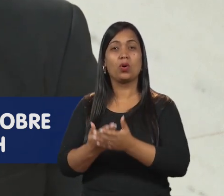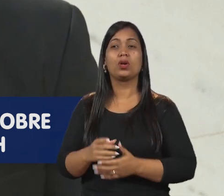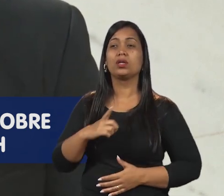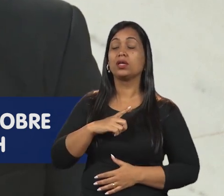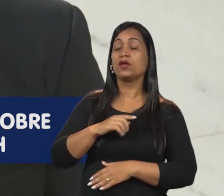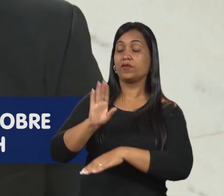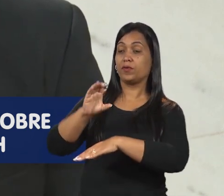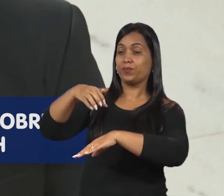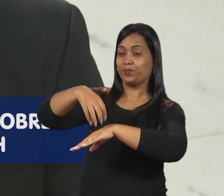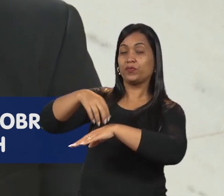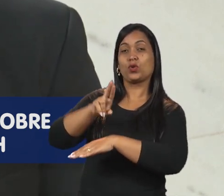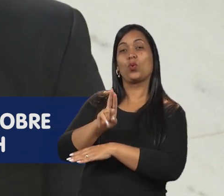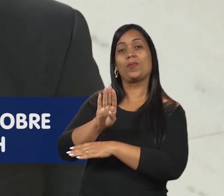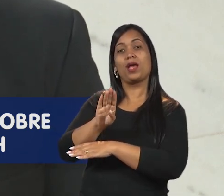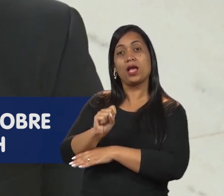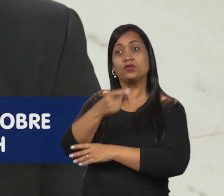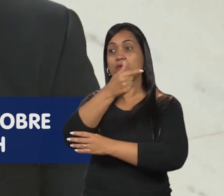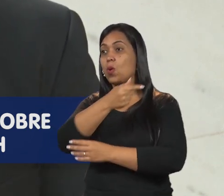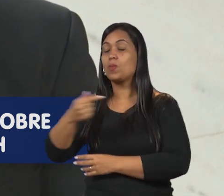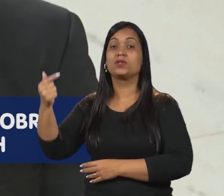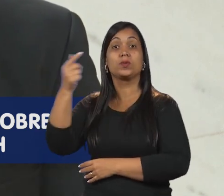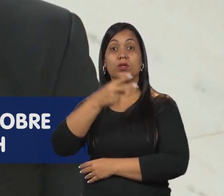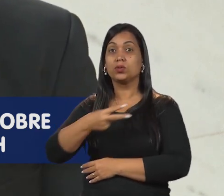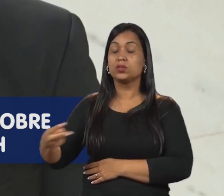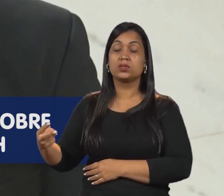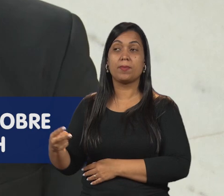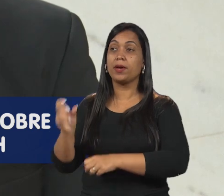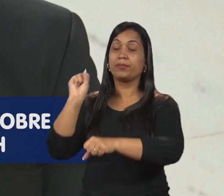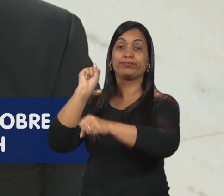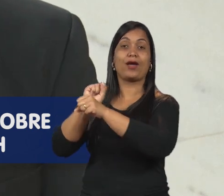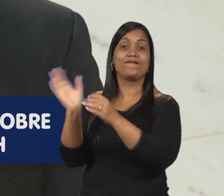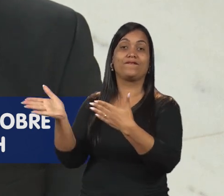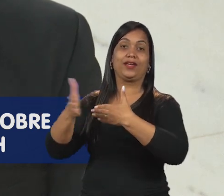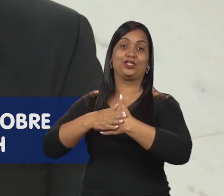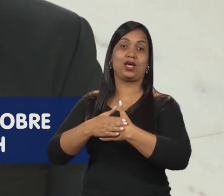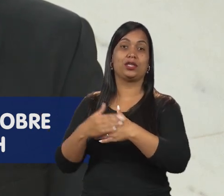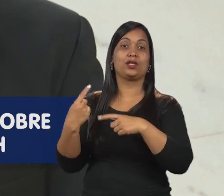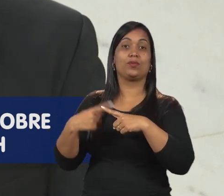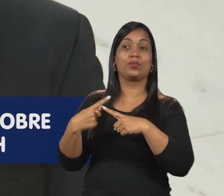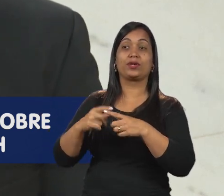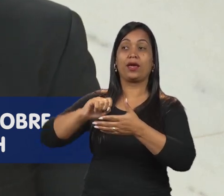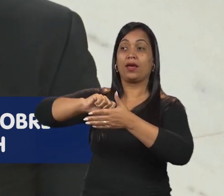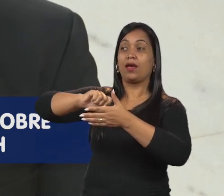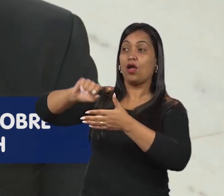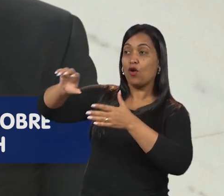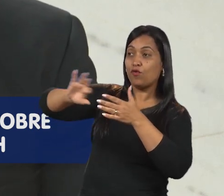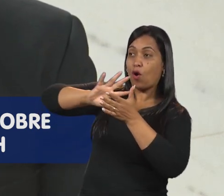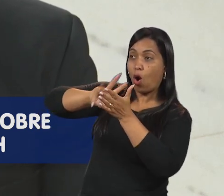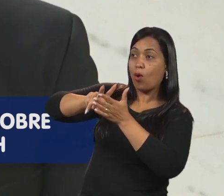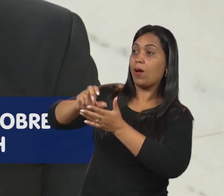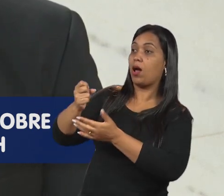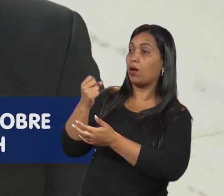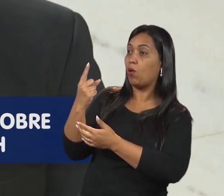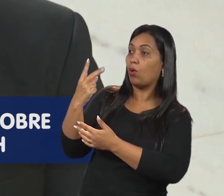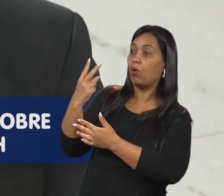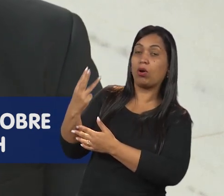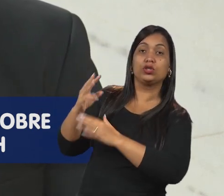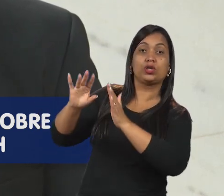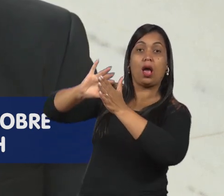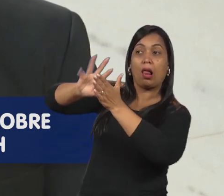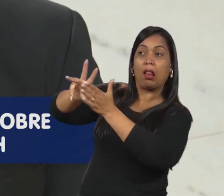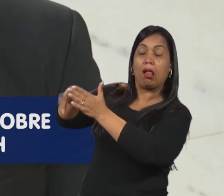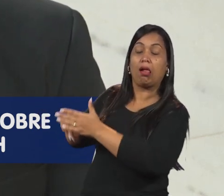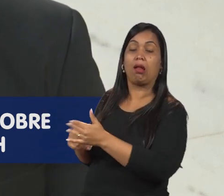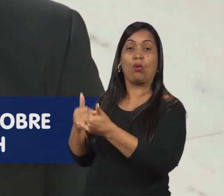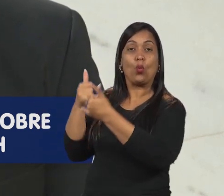que ficou praticamente 1 semana, 2 semanas sem funcionamento, porque foi furtada 2, 3, 4 vezes seguidas. Escolas